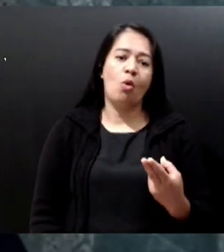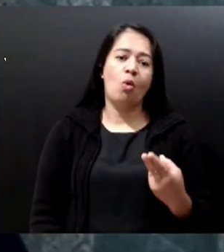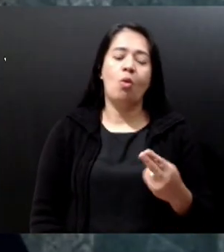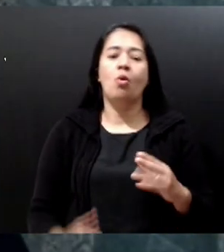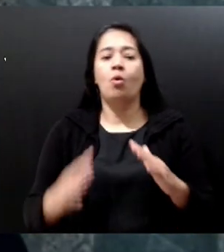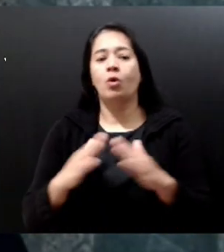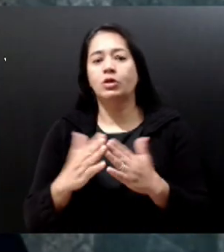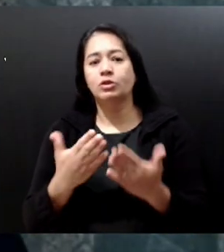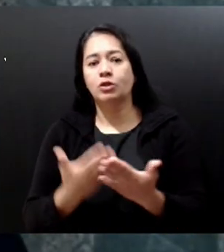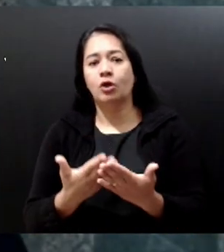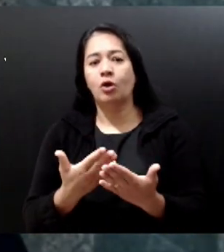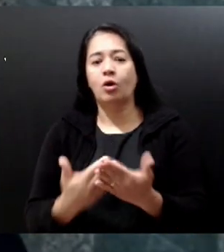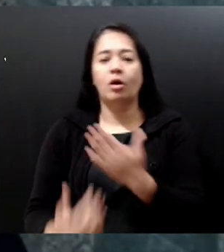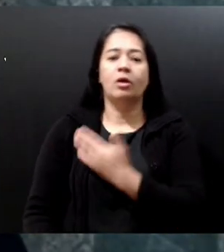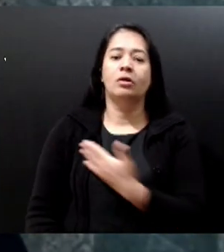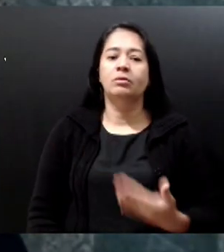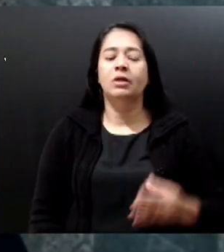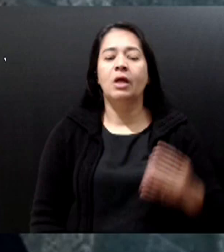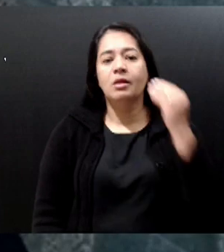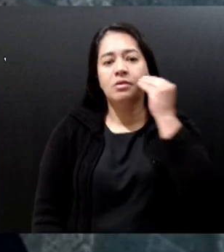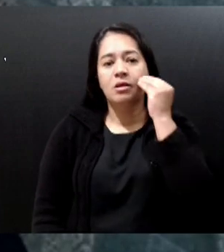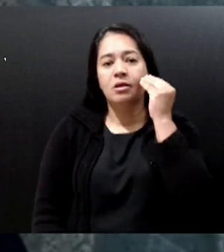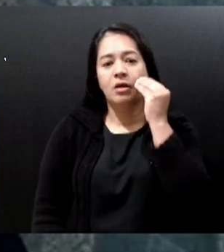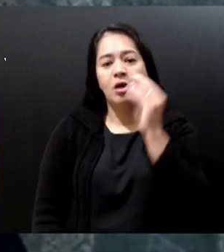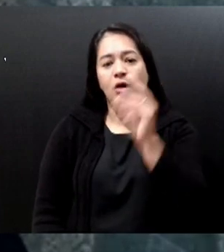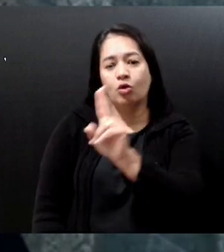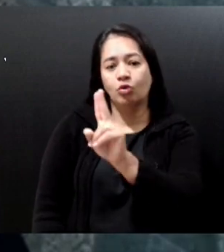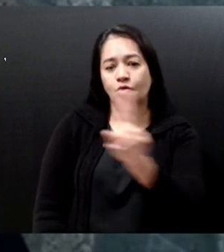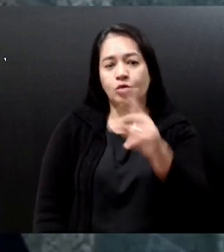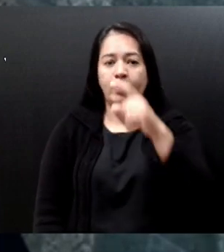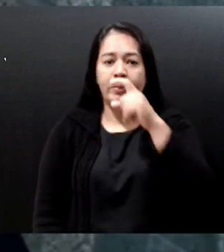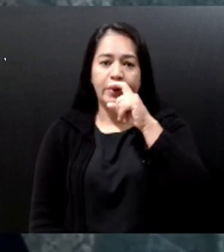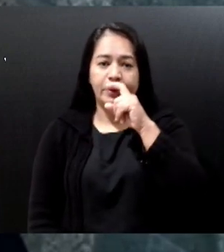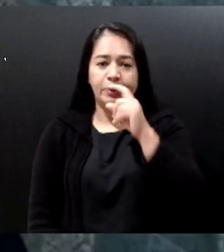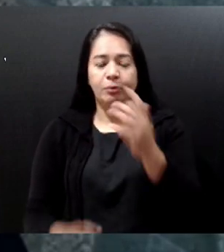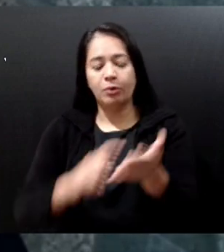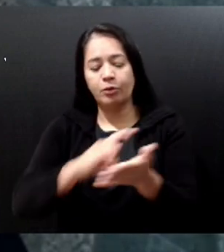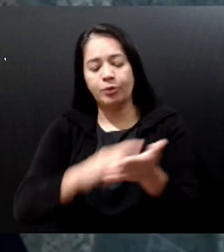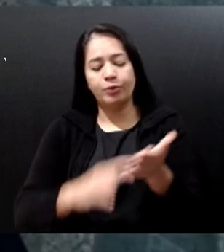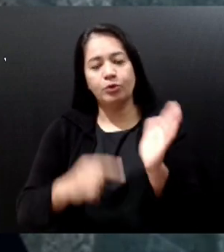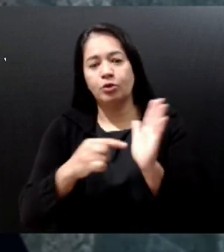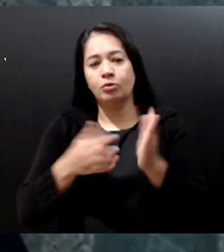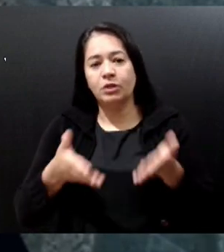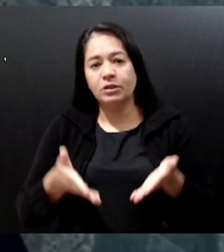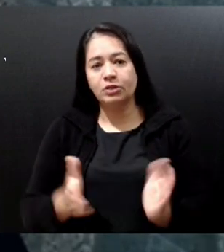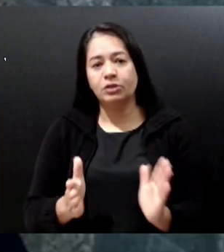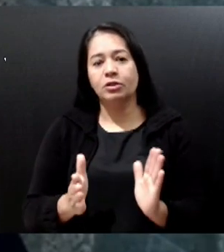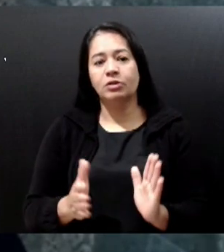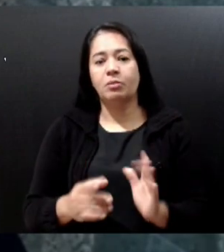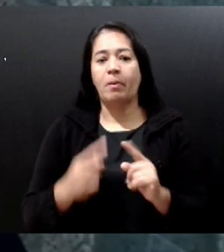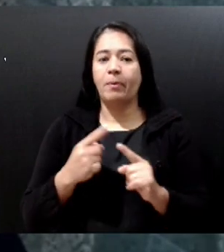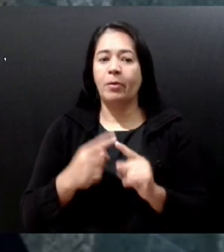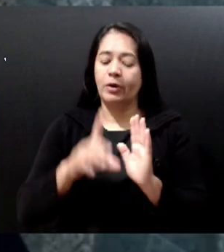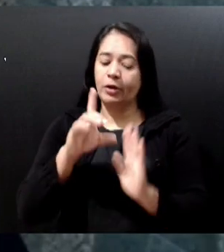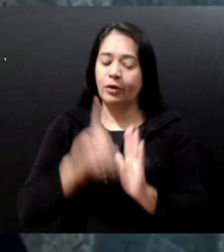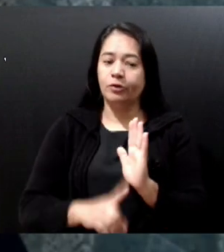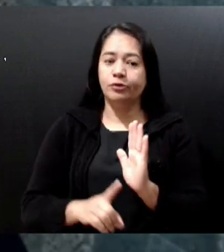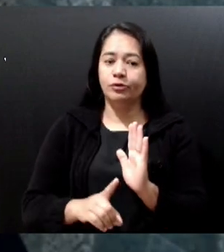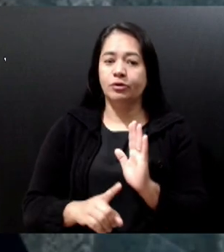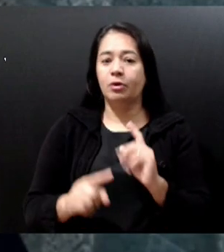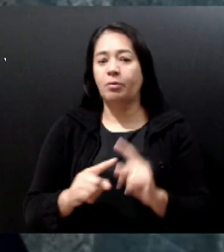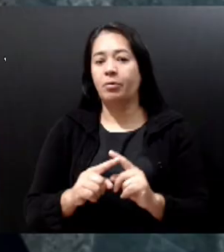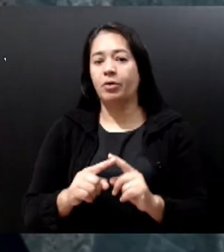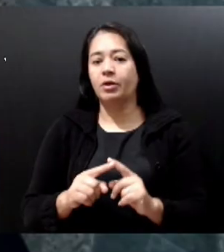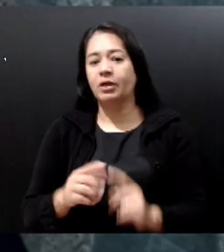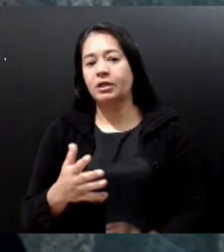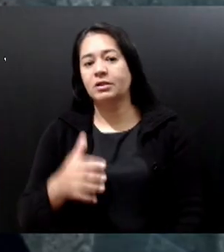pai na certidão de nascimento, que é um direito, e que muitas vezes a mãe, por essa mágoa do abandono, esse